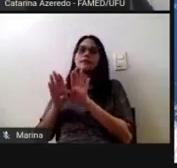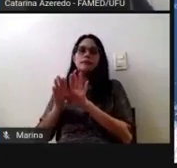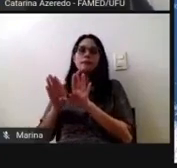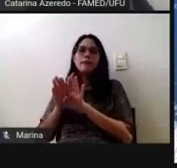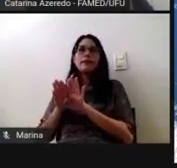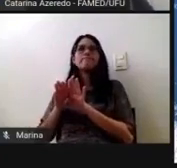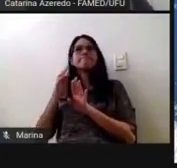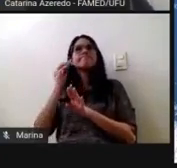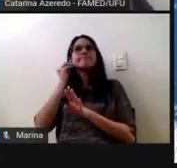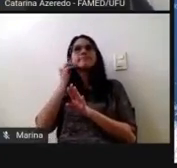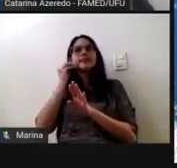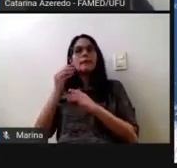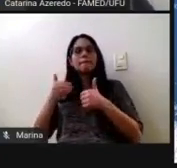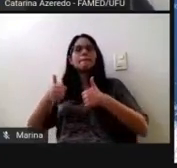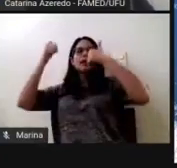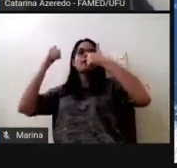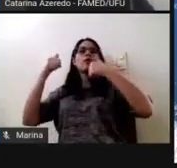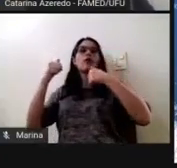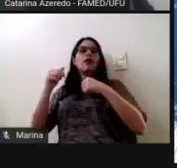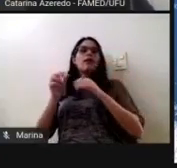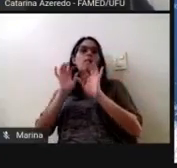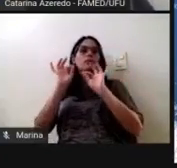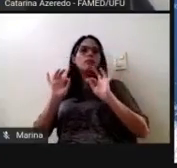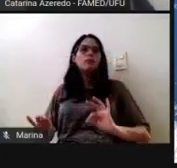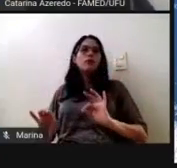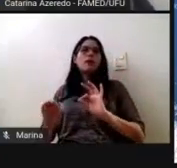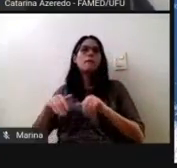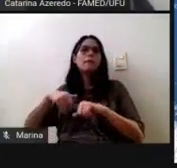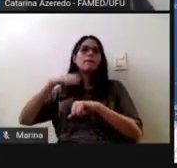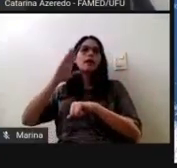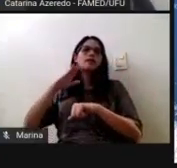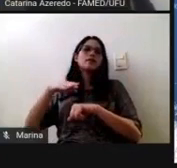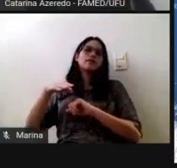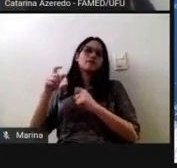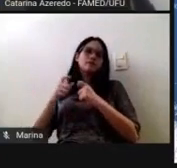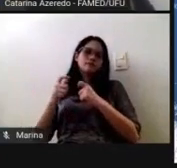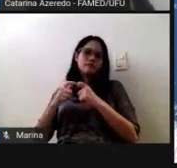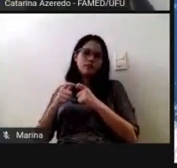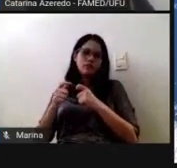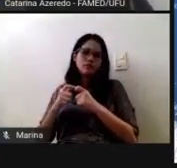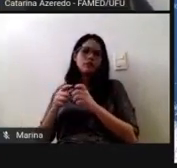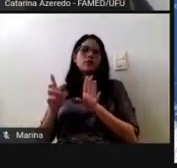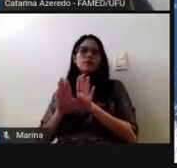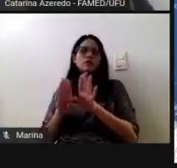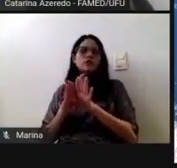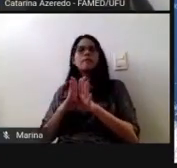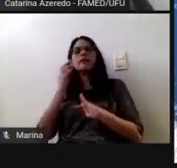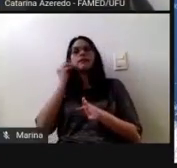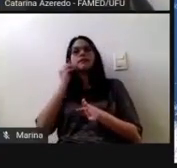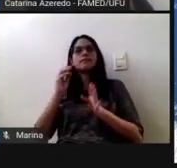ponto relativamente positivo, né, apesar das fragilidades, e uma potencialidade, né, de desenvolver a